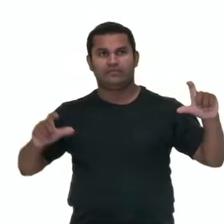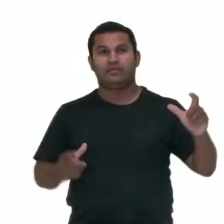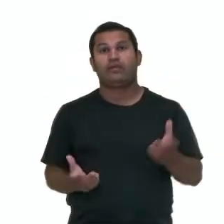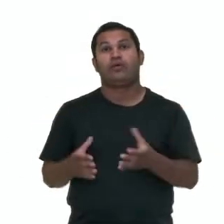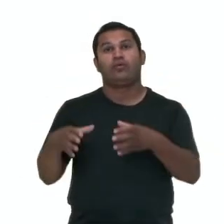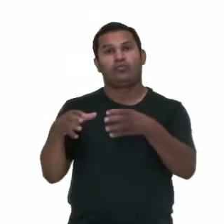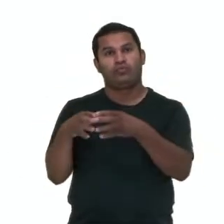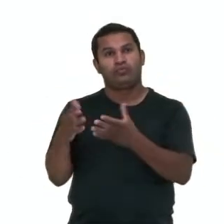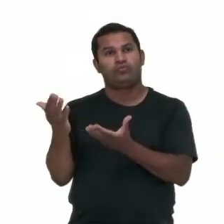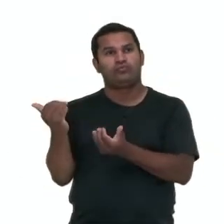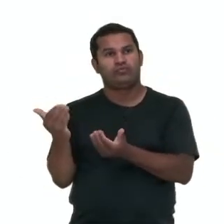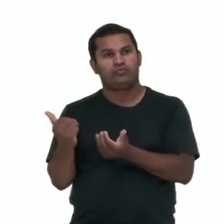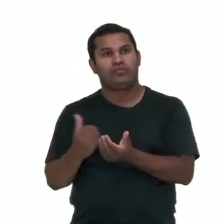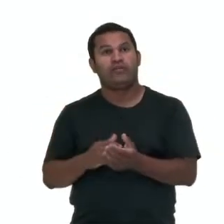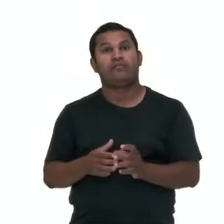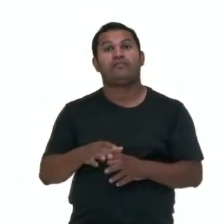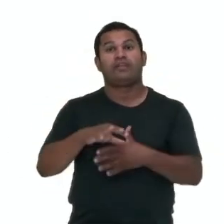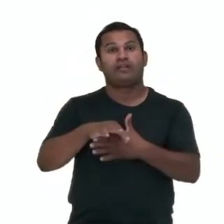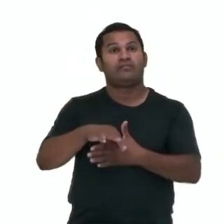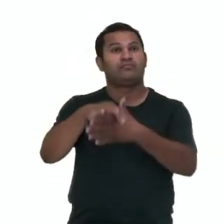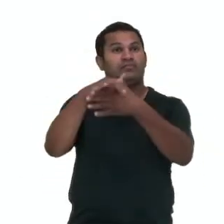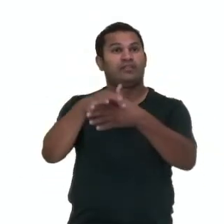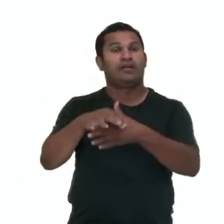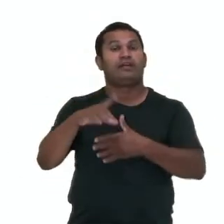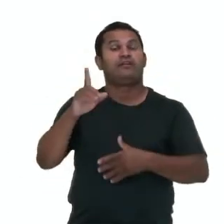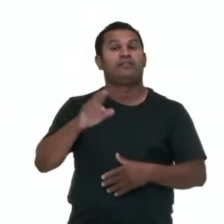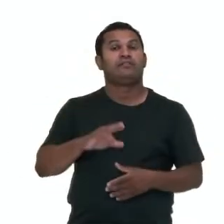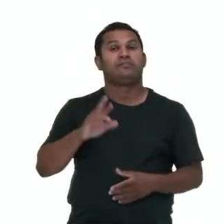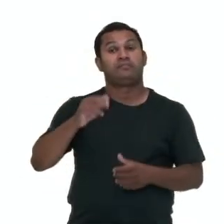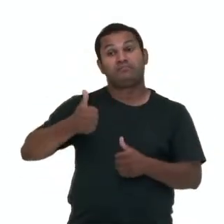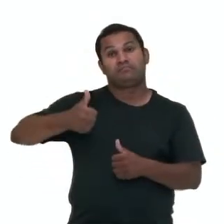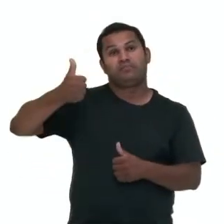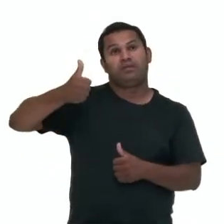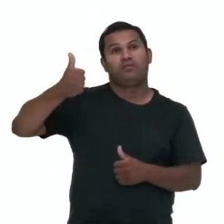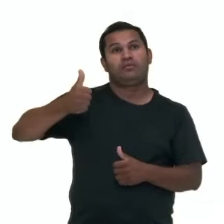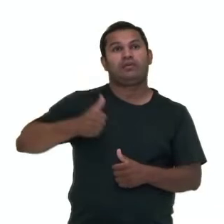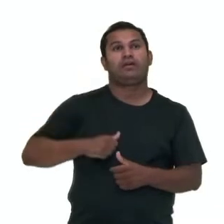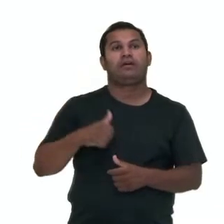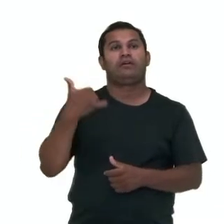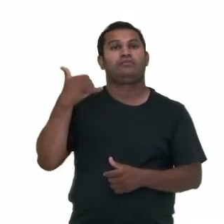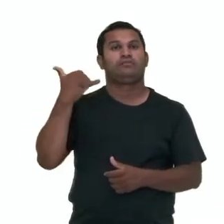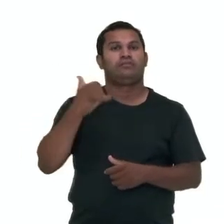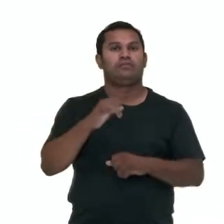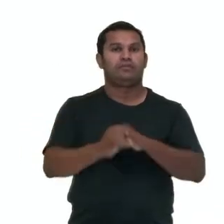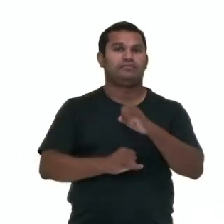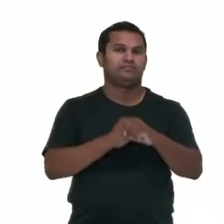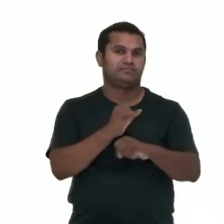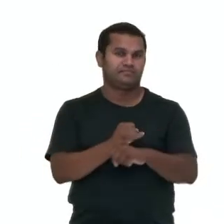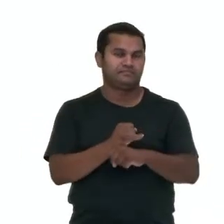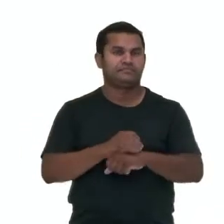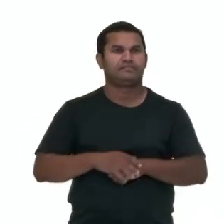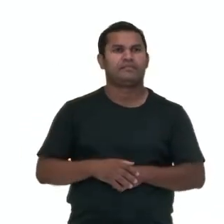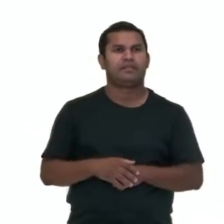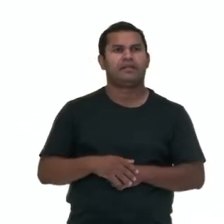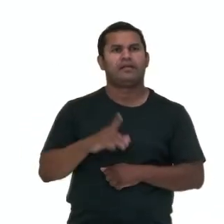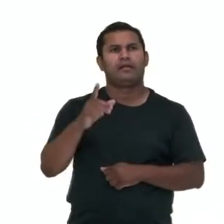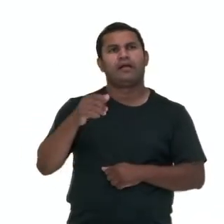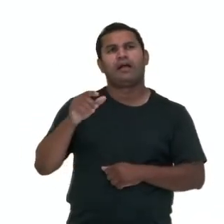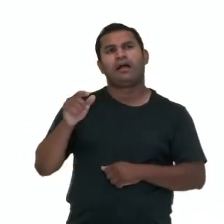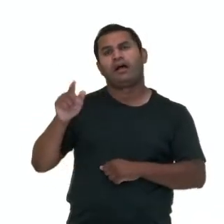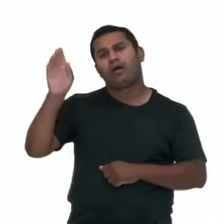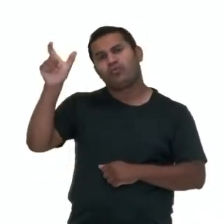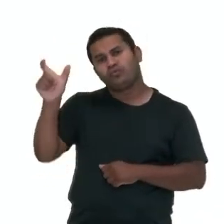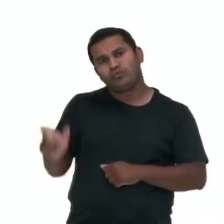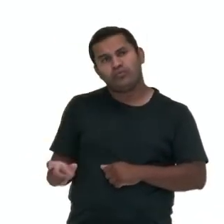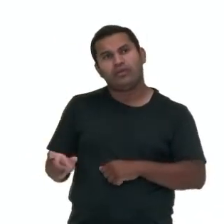e internet o sujeito é os adolescentes o predicado seria lideram o ranking no uso